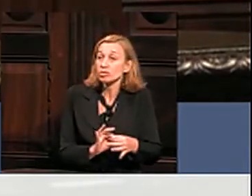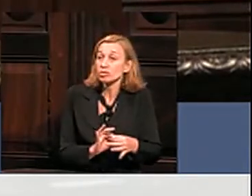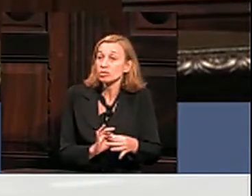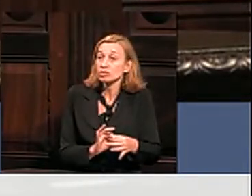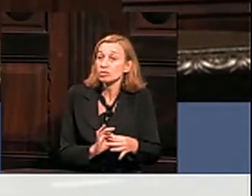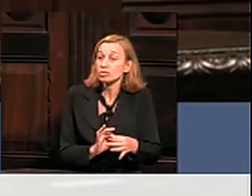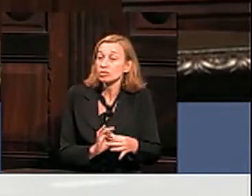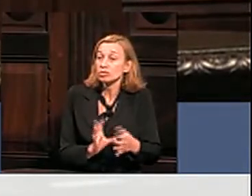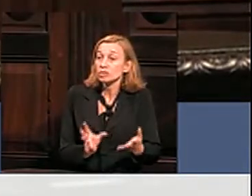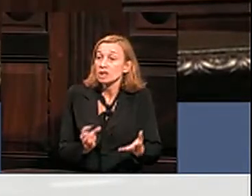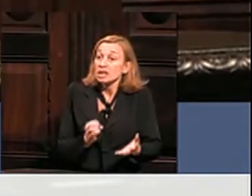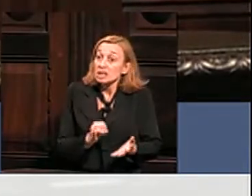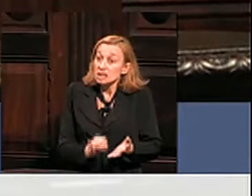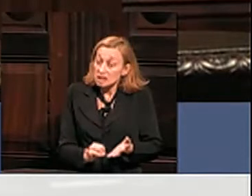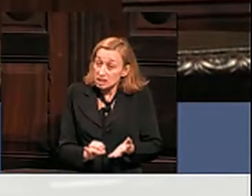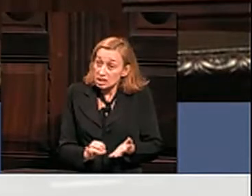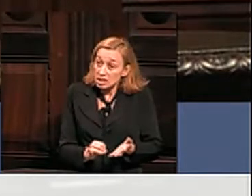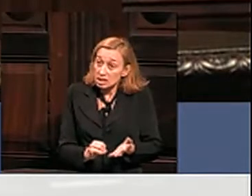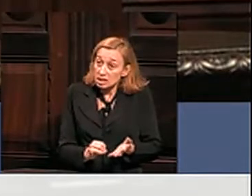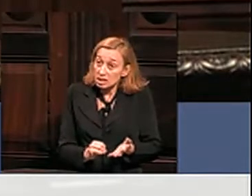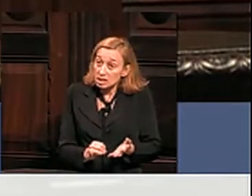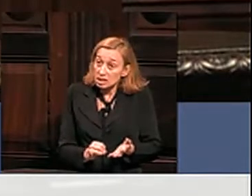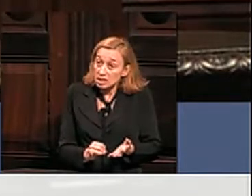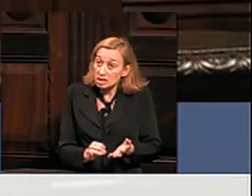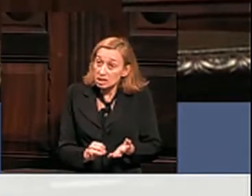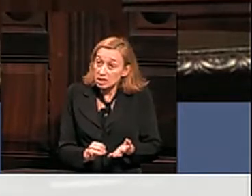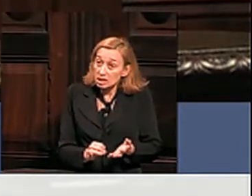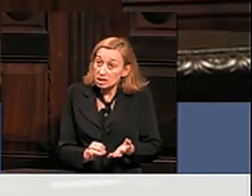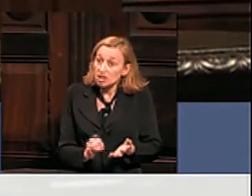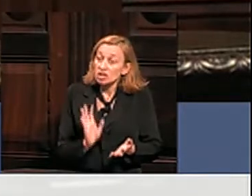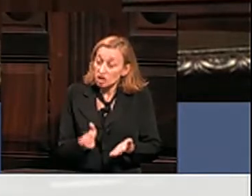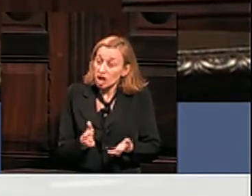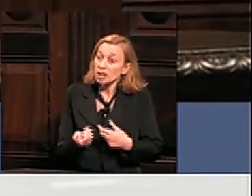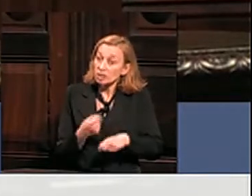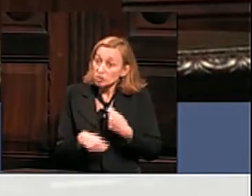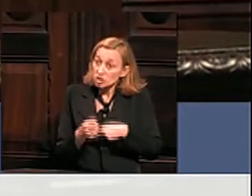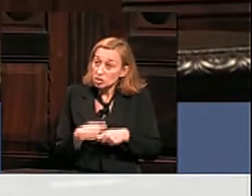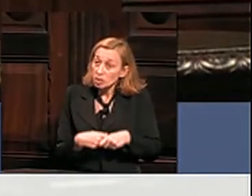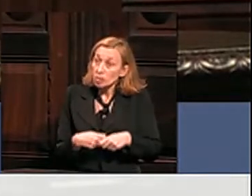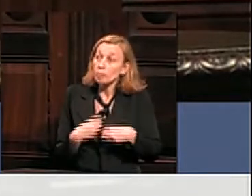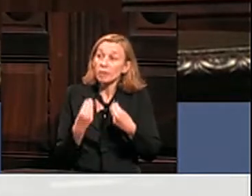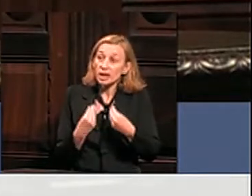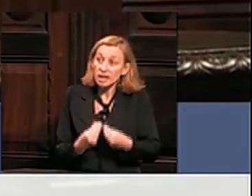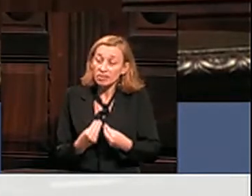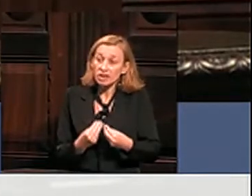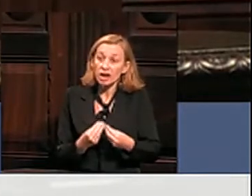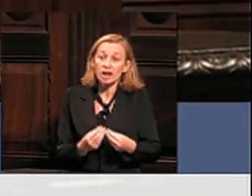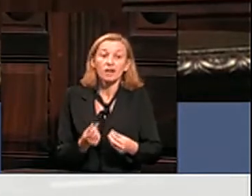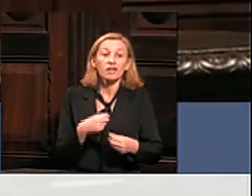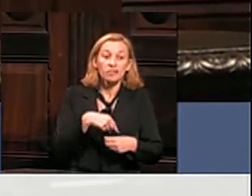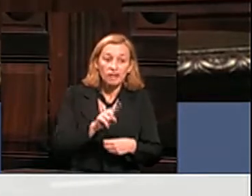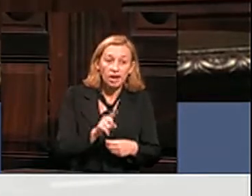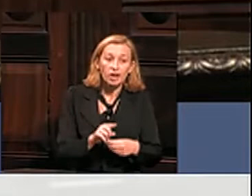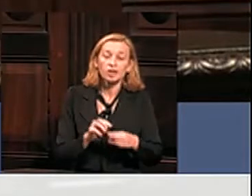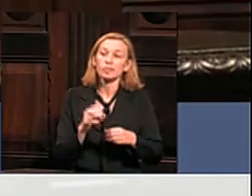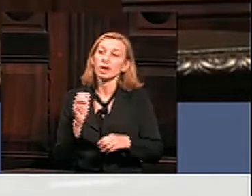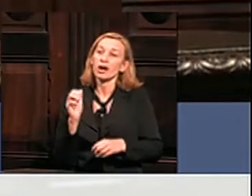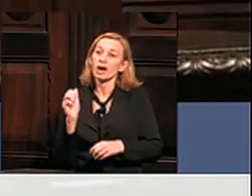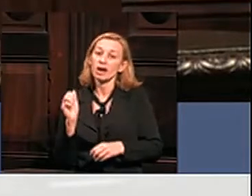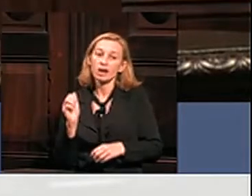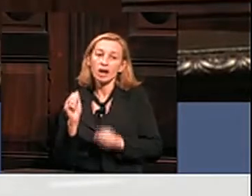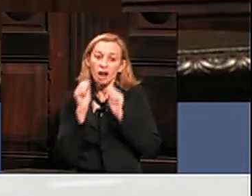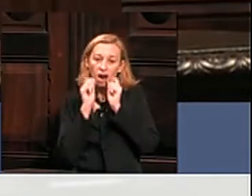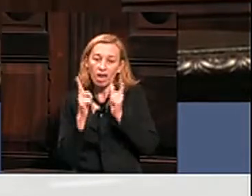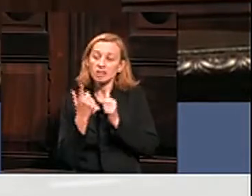parecer e aí vai para o Tribunal de Contas, que vai analisar e vai concluir aquilo que está no